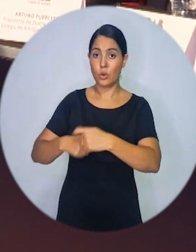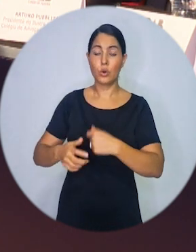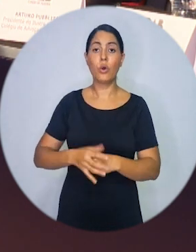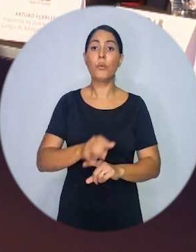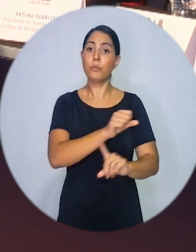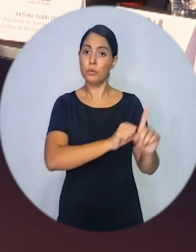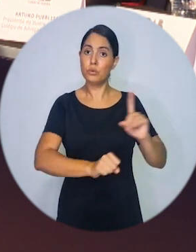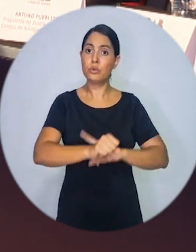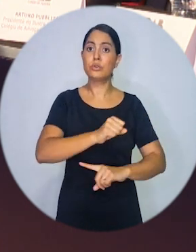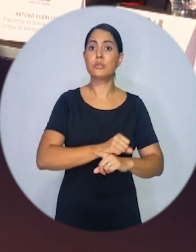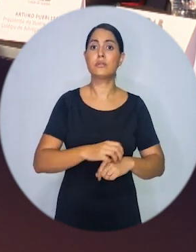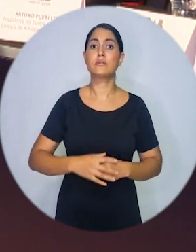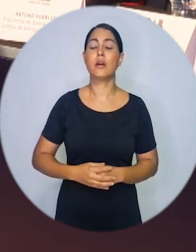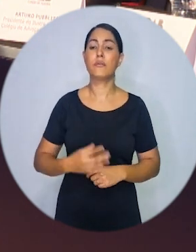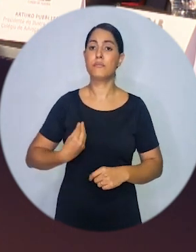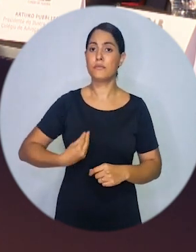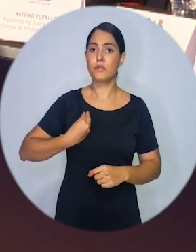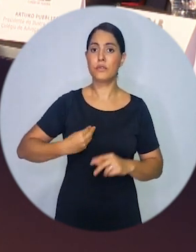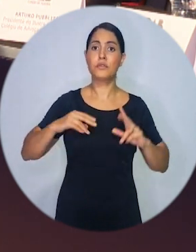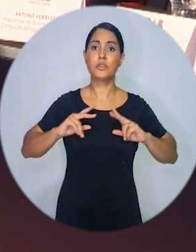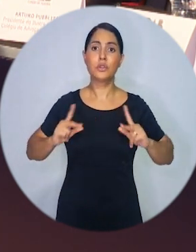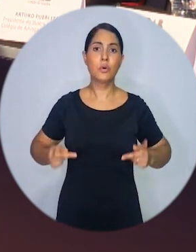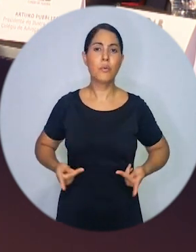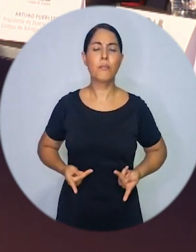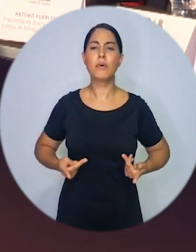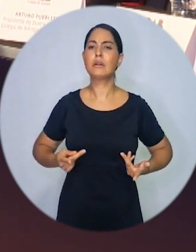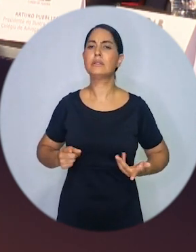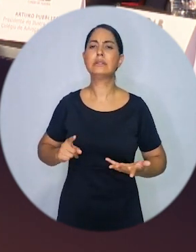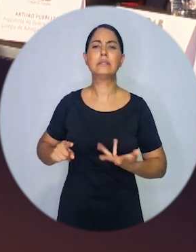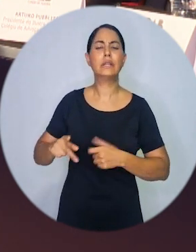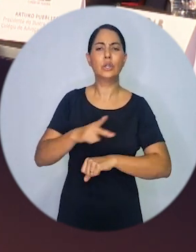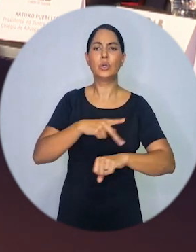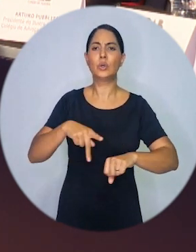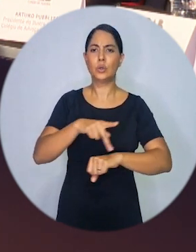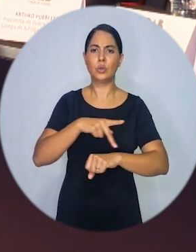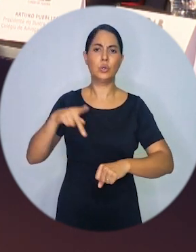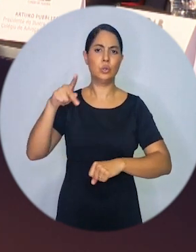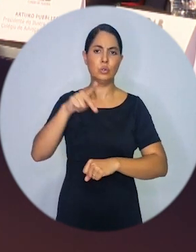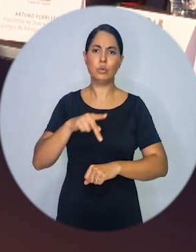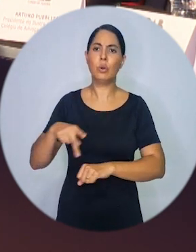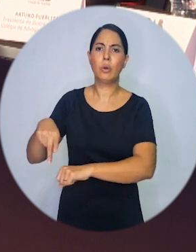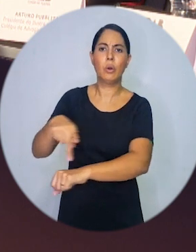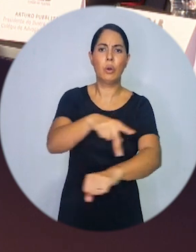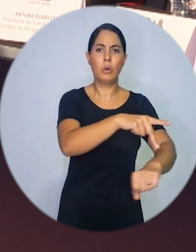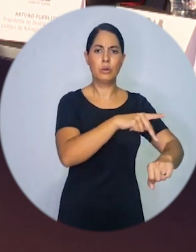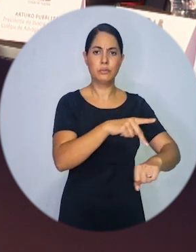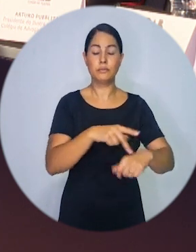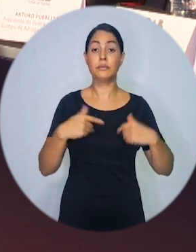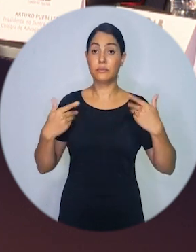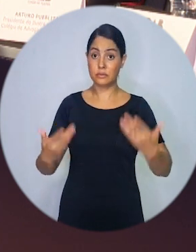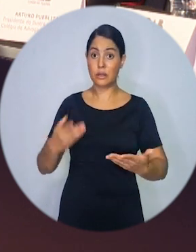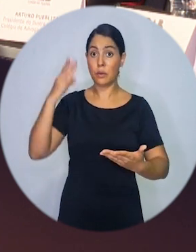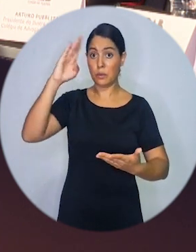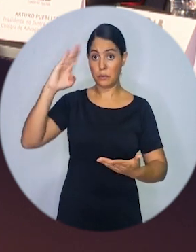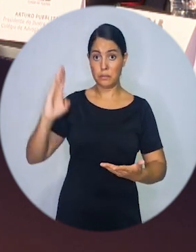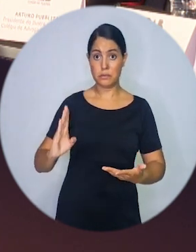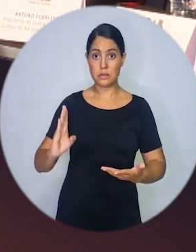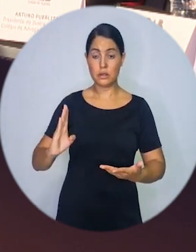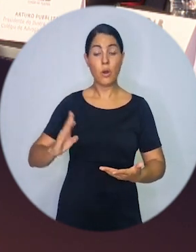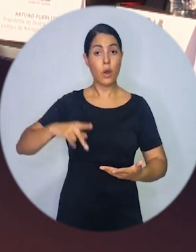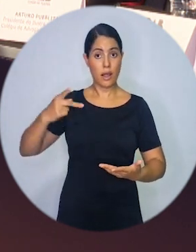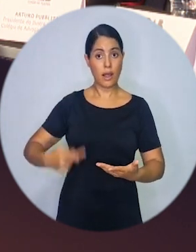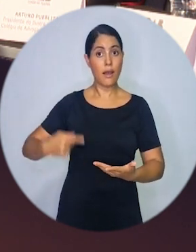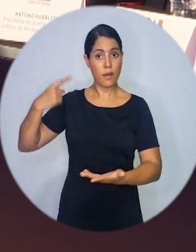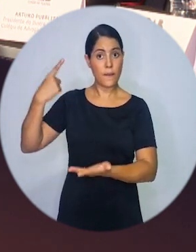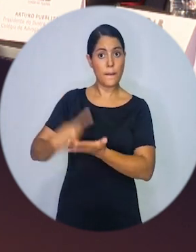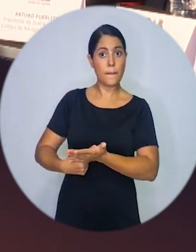social, para o desenvolvimento humano de todas as nossas nações. O Brasil possui um compromisso